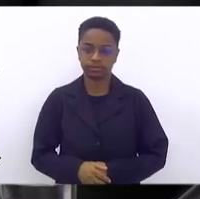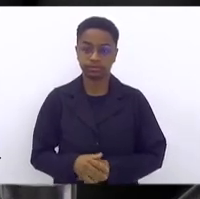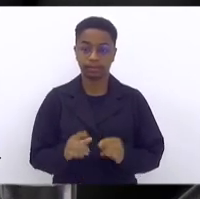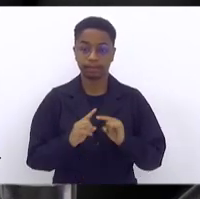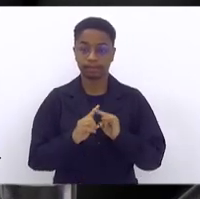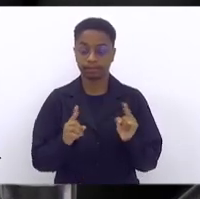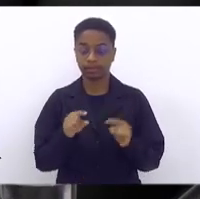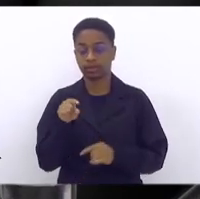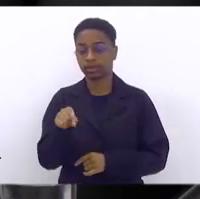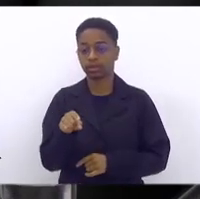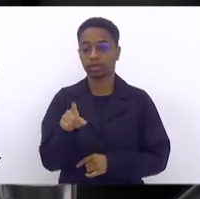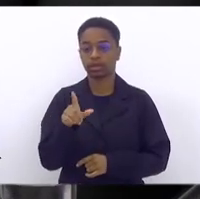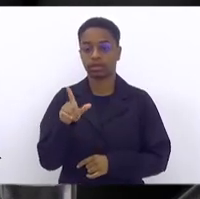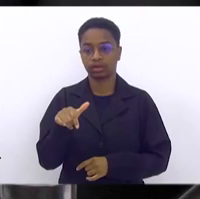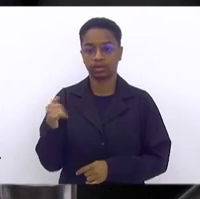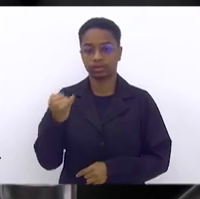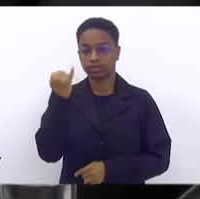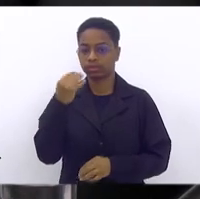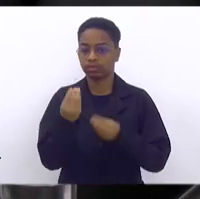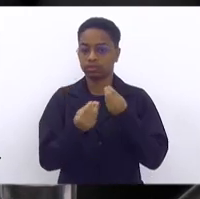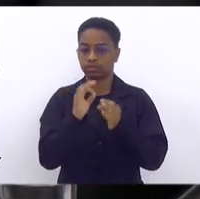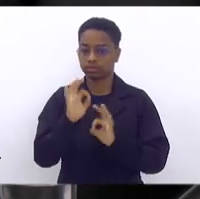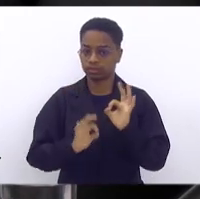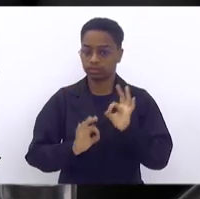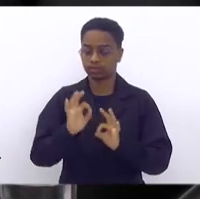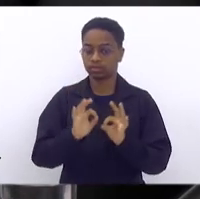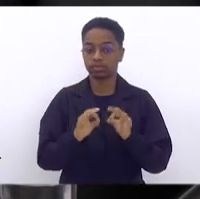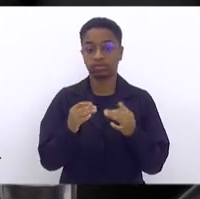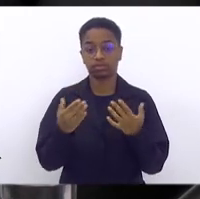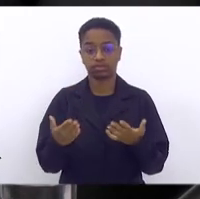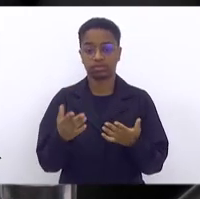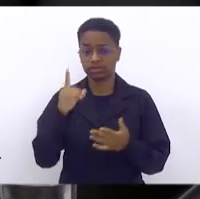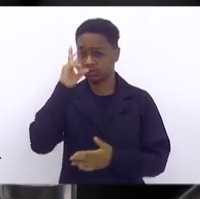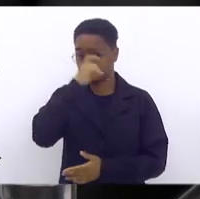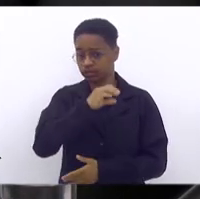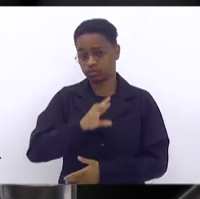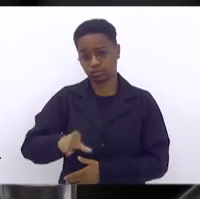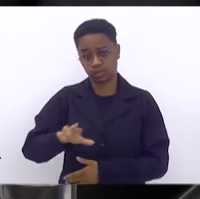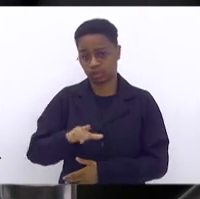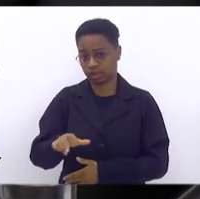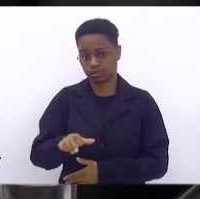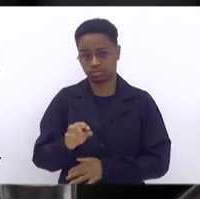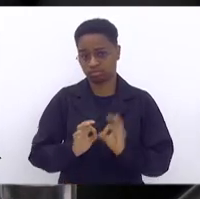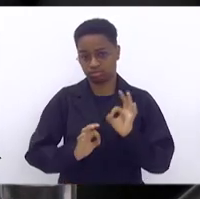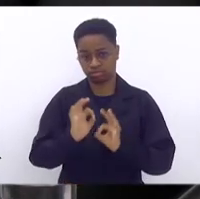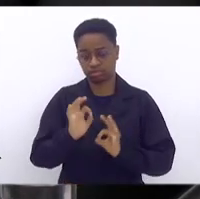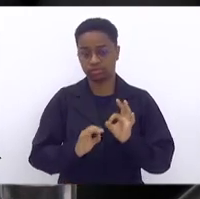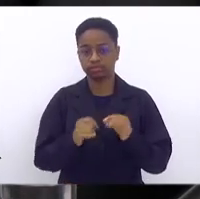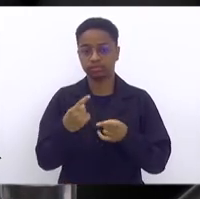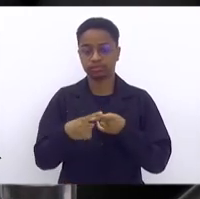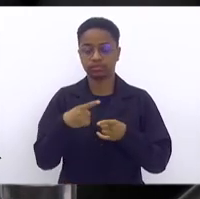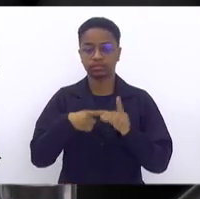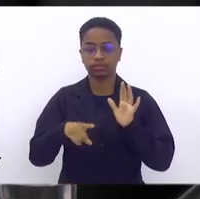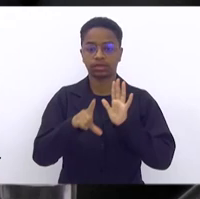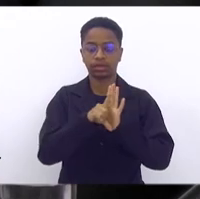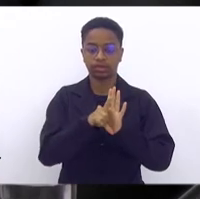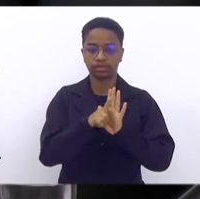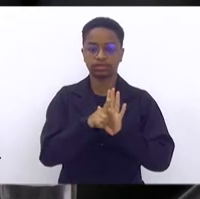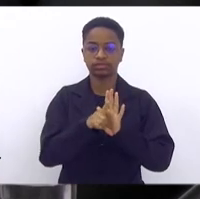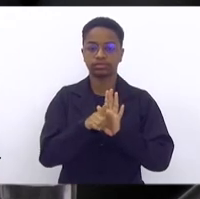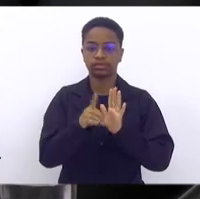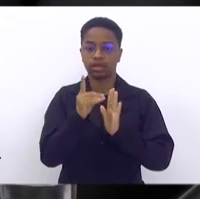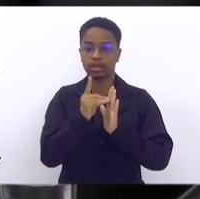esse ponto é importante na regulamentação. O decreto não é difícil, né, de regulamentar, no caso, a regulamentação dessa lei. É um decreto que